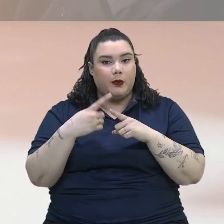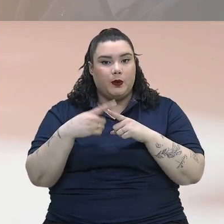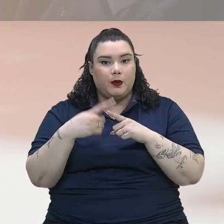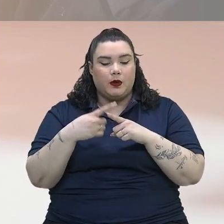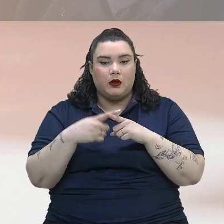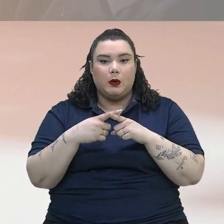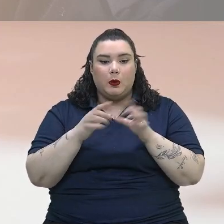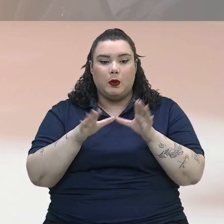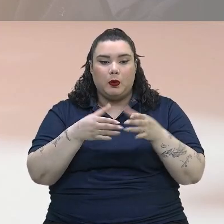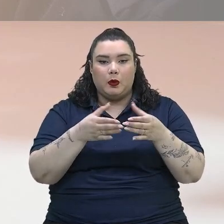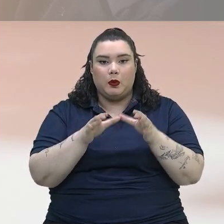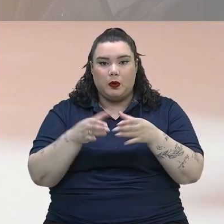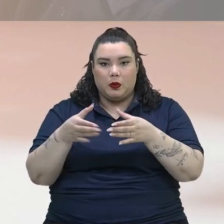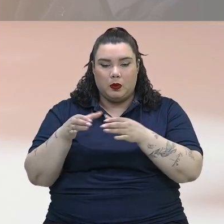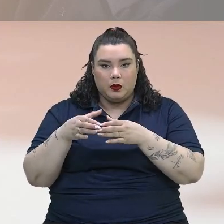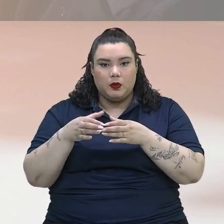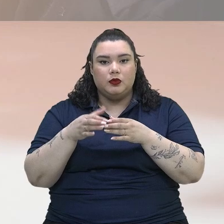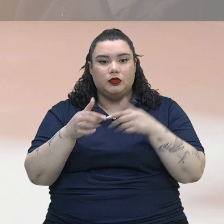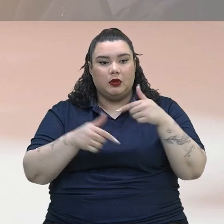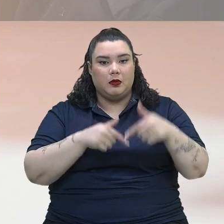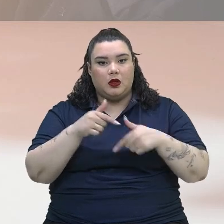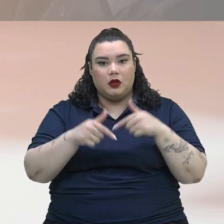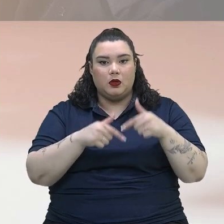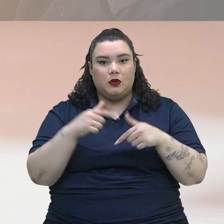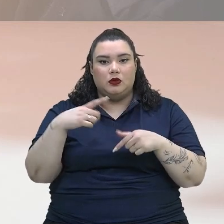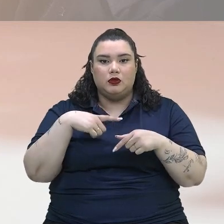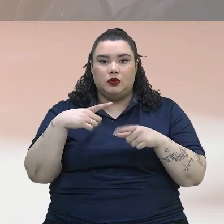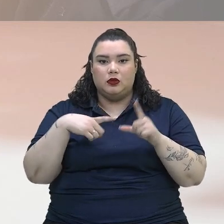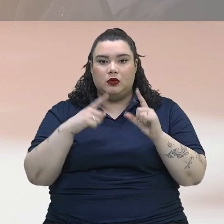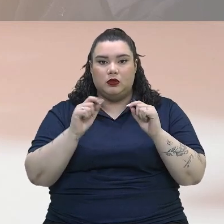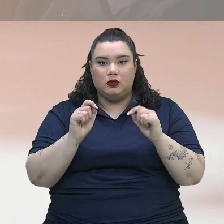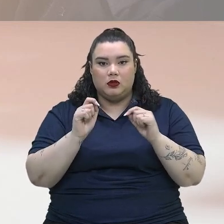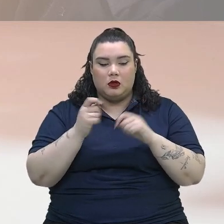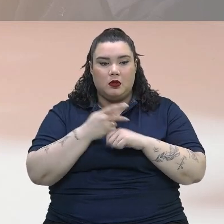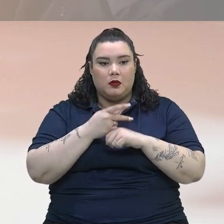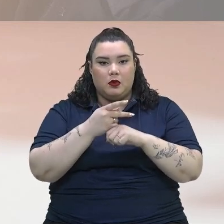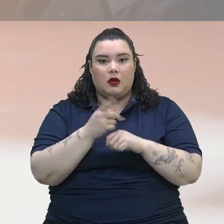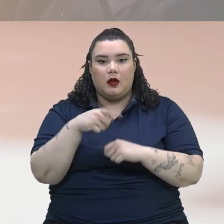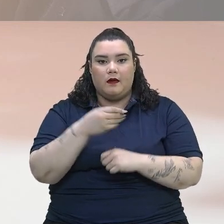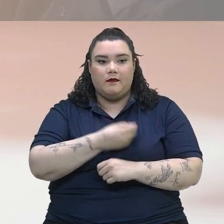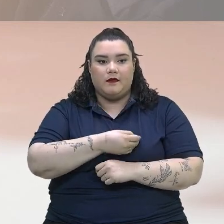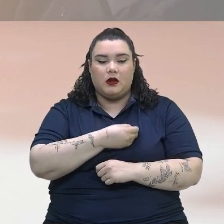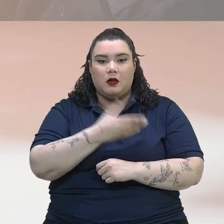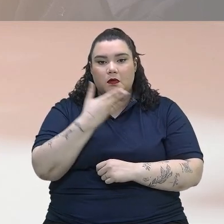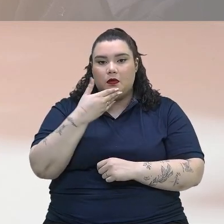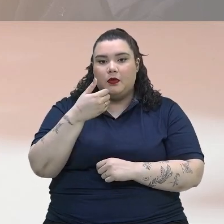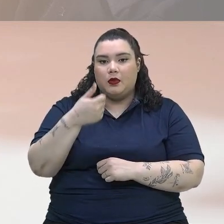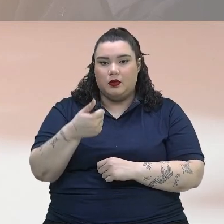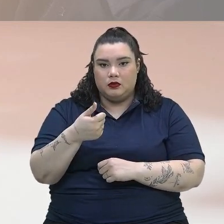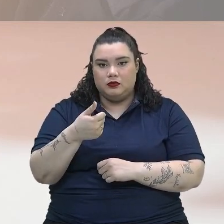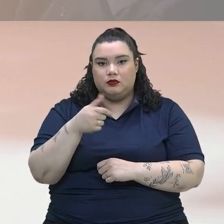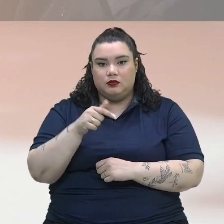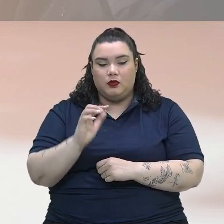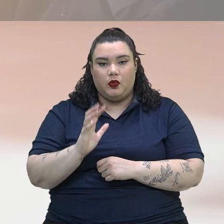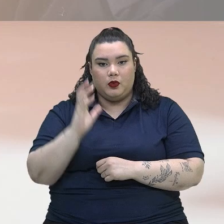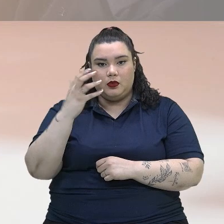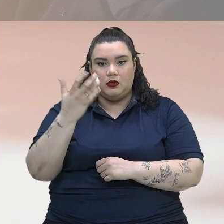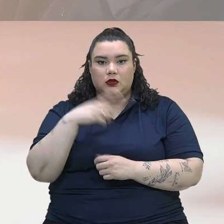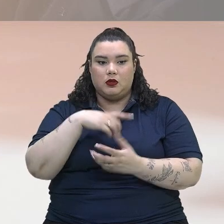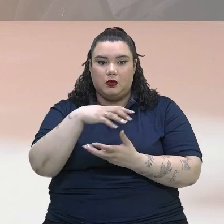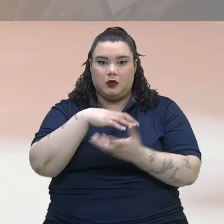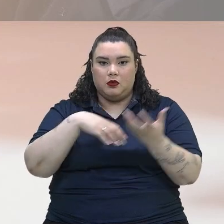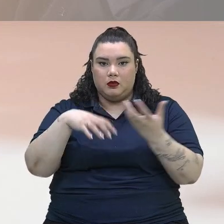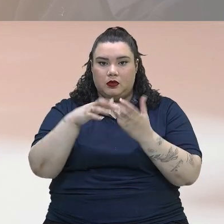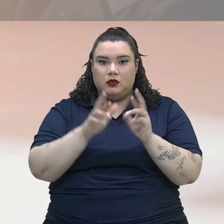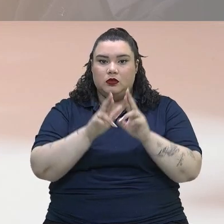os grupos de trabalhadores vão buscar suas melhorias de vida. Então, nessa situação aí vai haver o conflito,